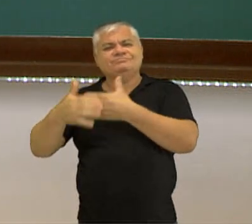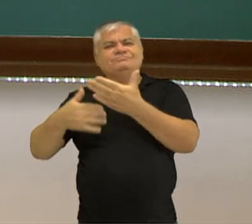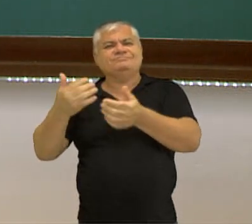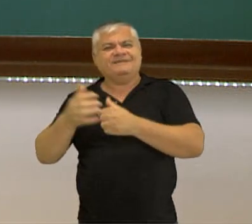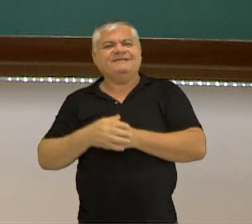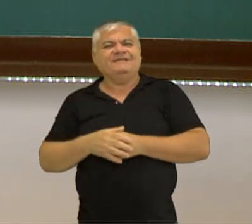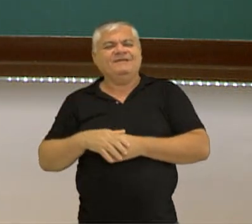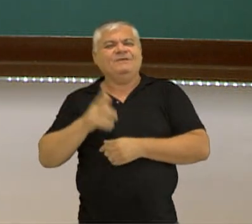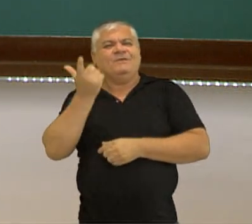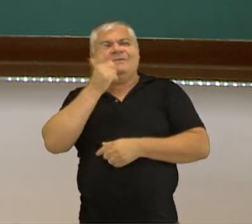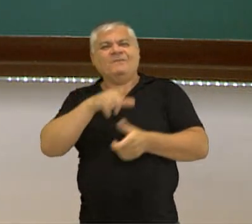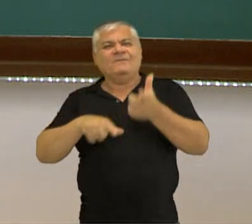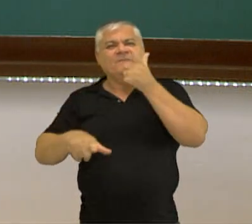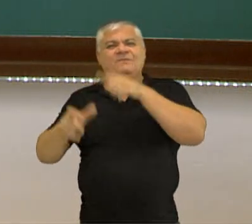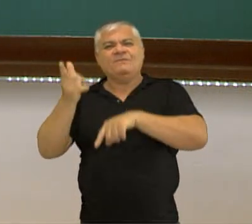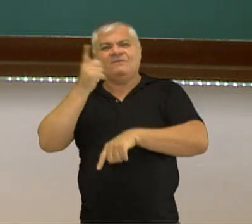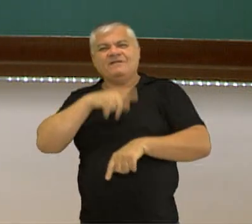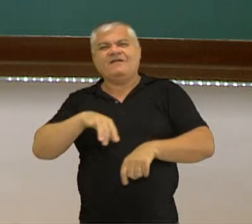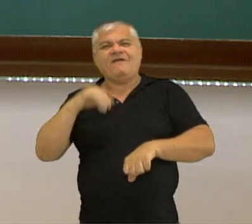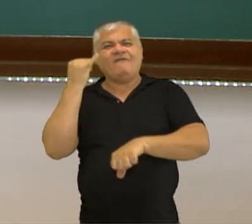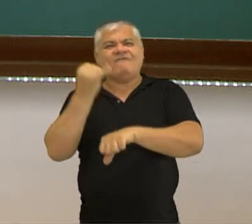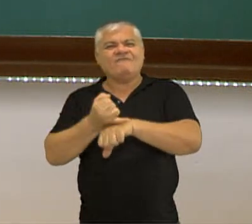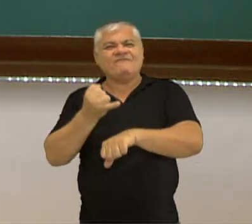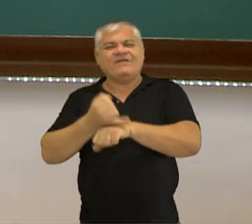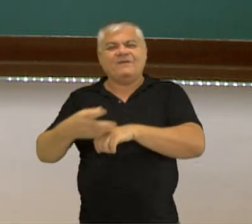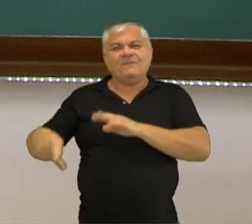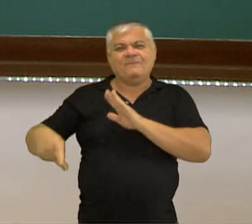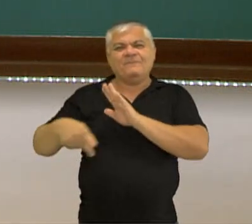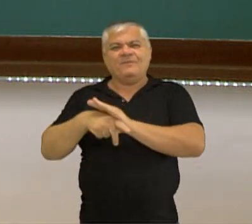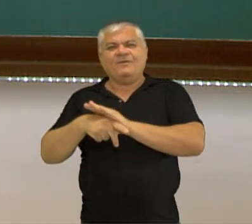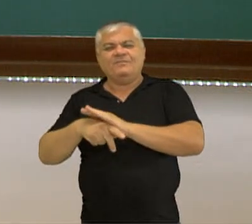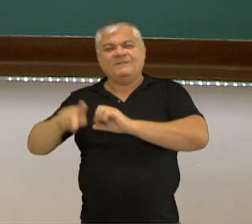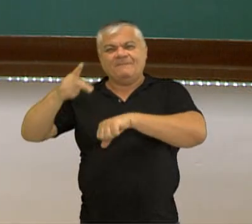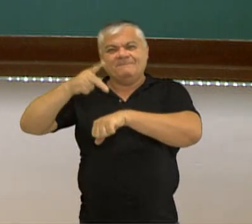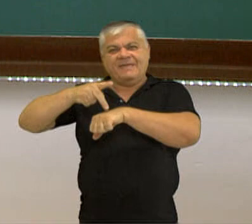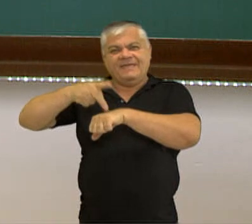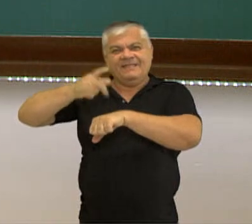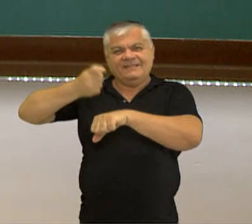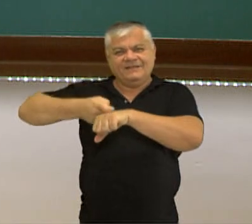capaz de extrair o ferro das suas reservas minerais, tá bom?